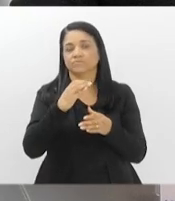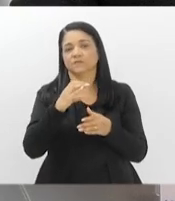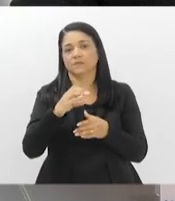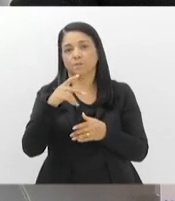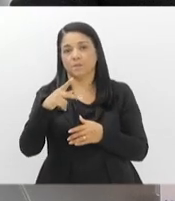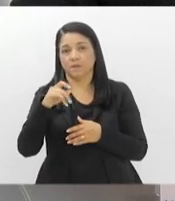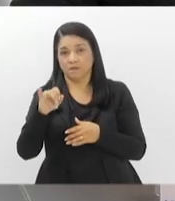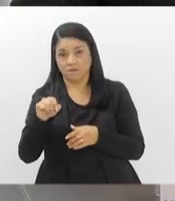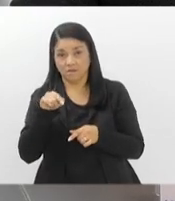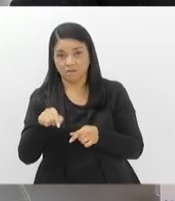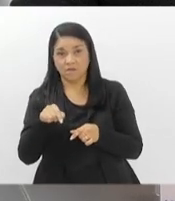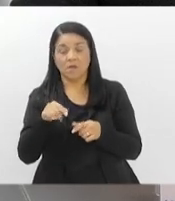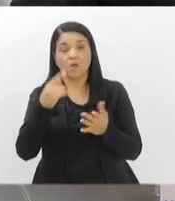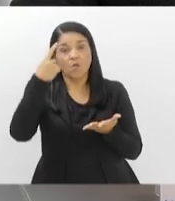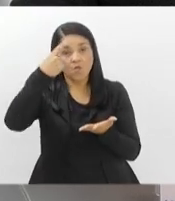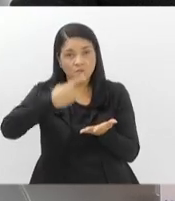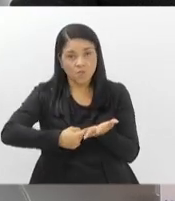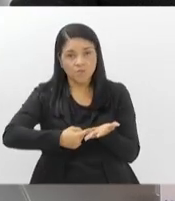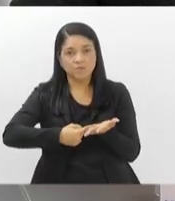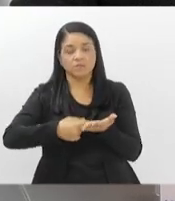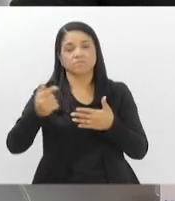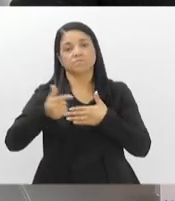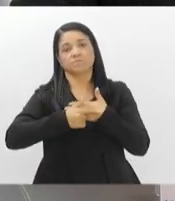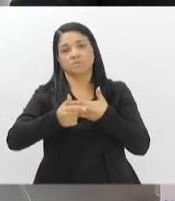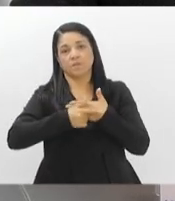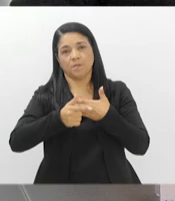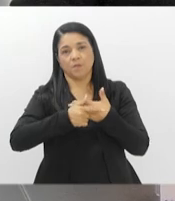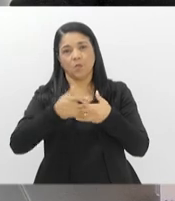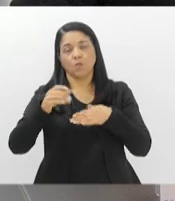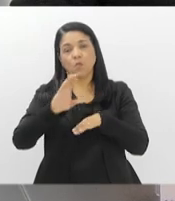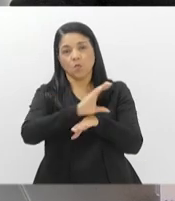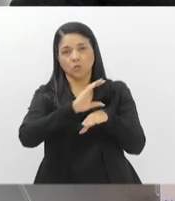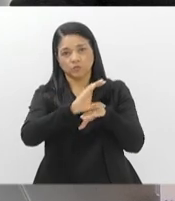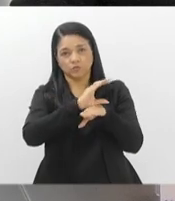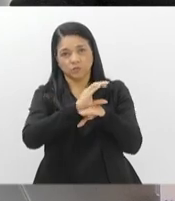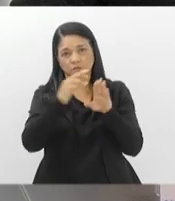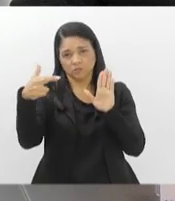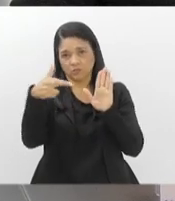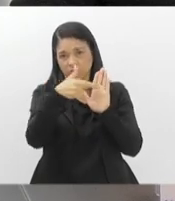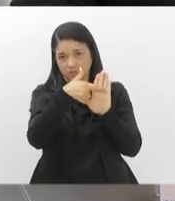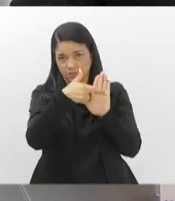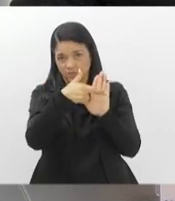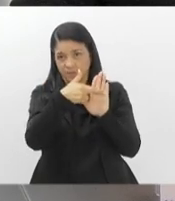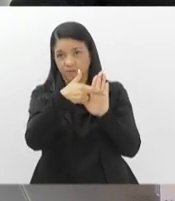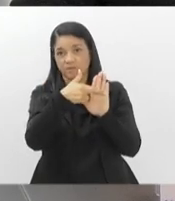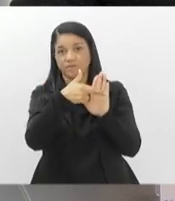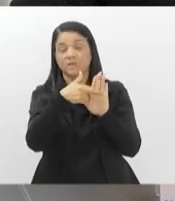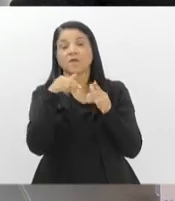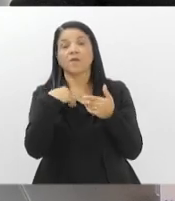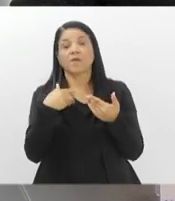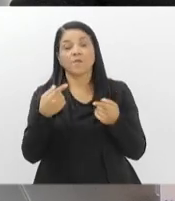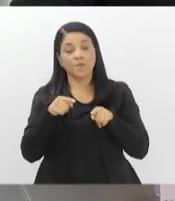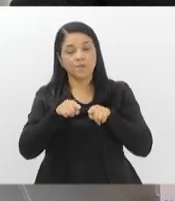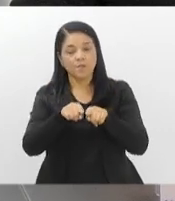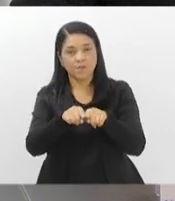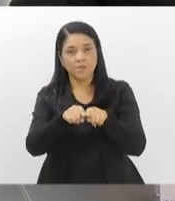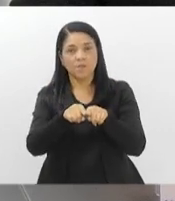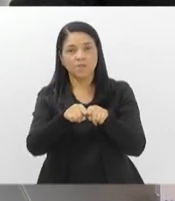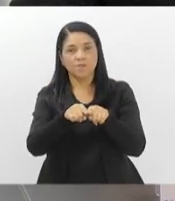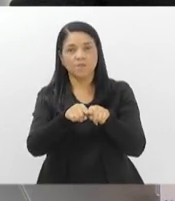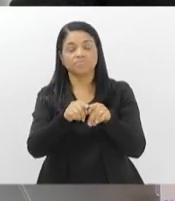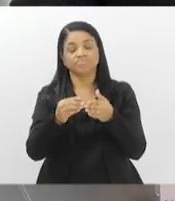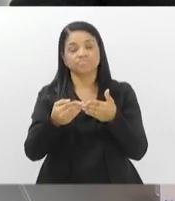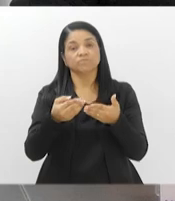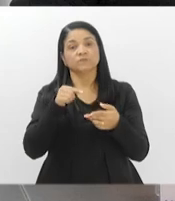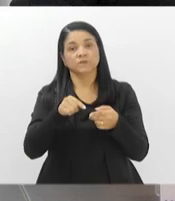inquérito efetivamente cumprir o seu papel constitucional e regimental é necessário conciliar um enfoque